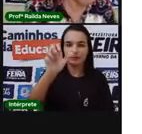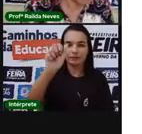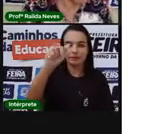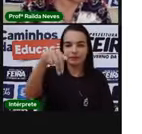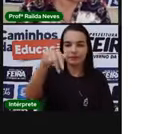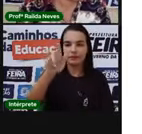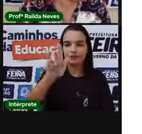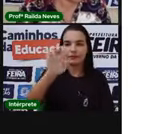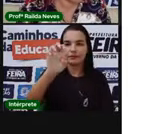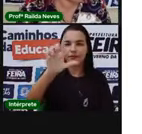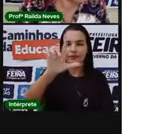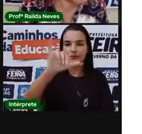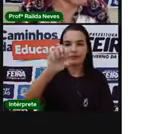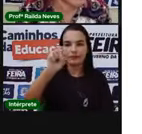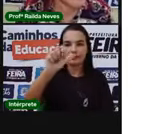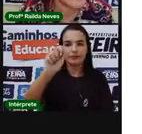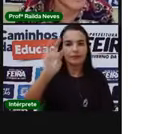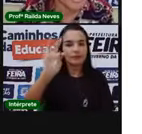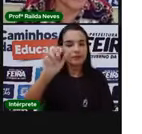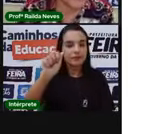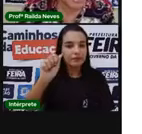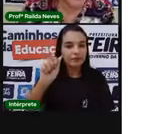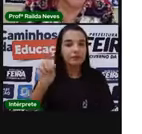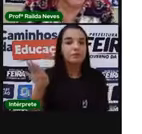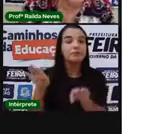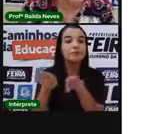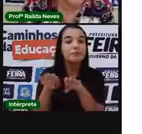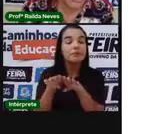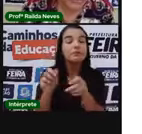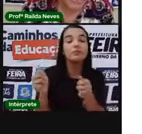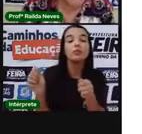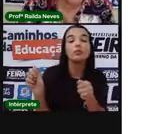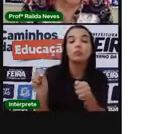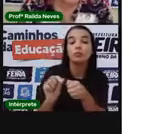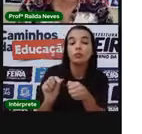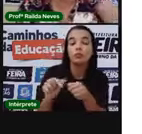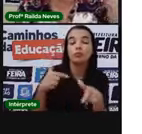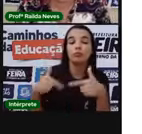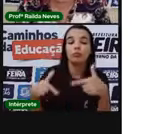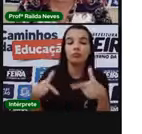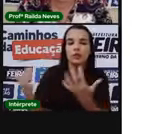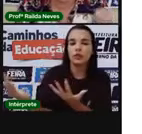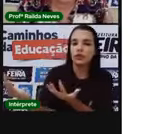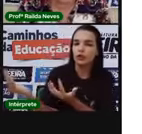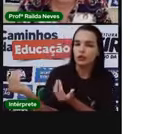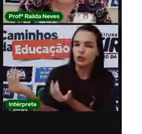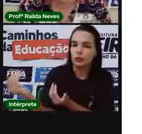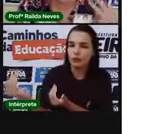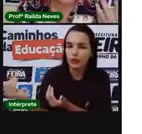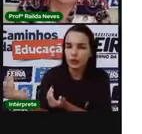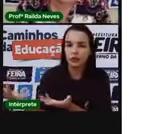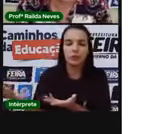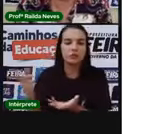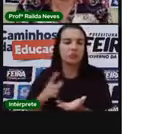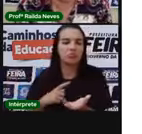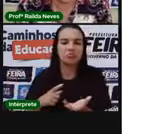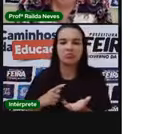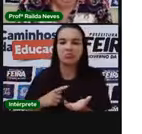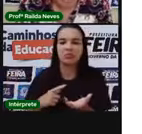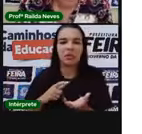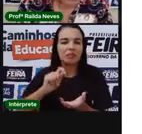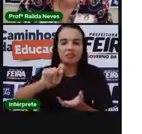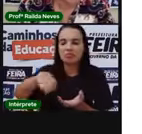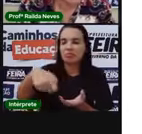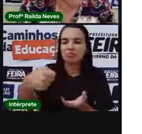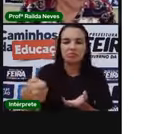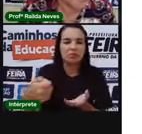juventudes, olha, no plural, porque existem vários jovens com várias características, identidades, sentidos,